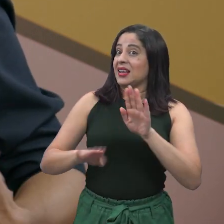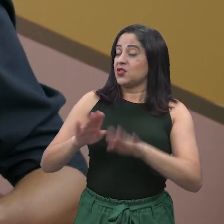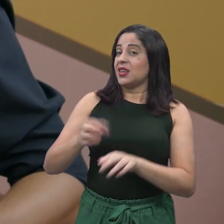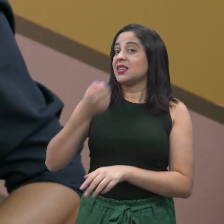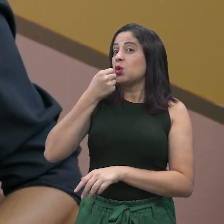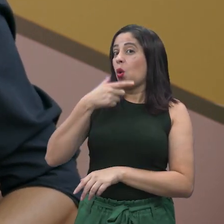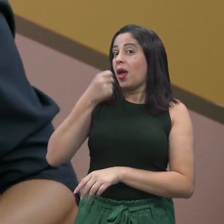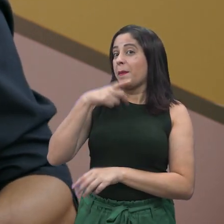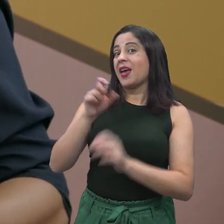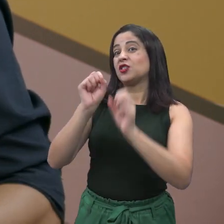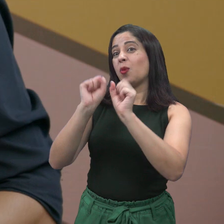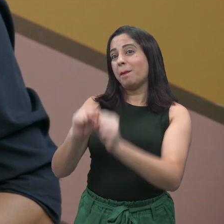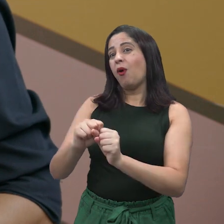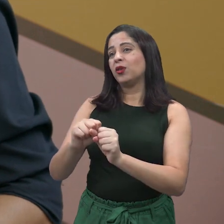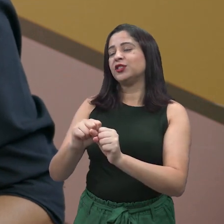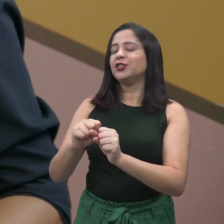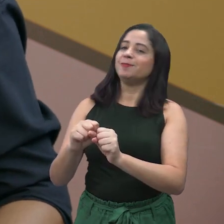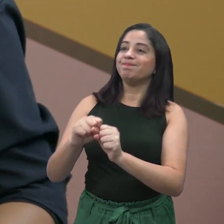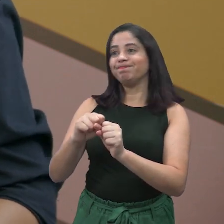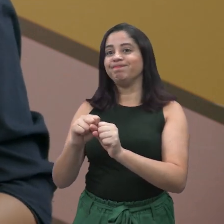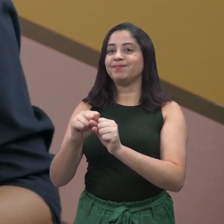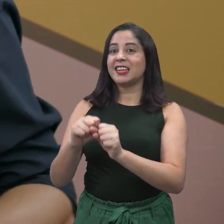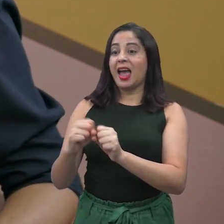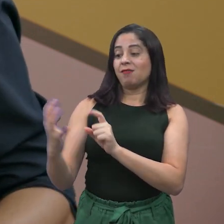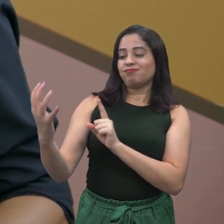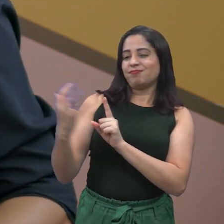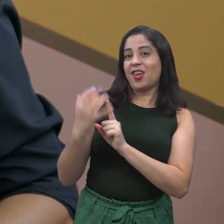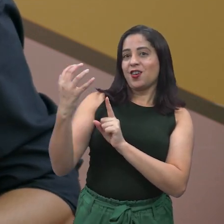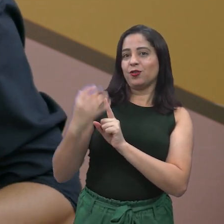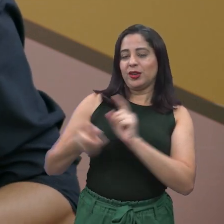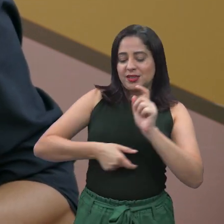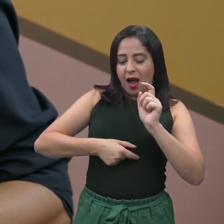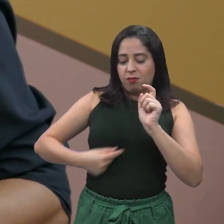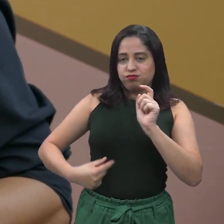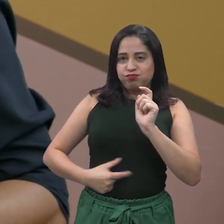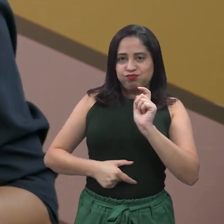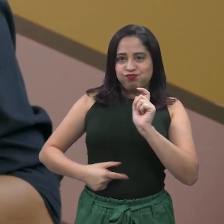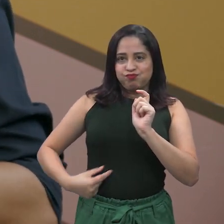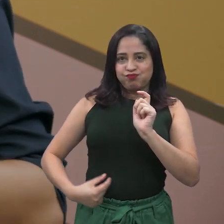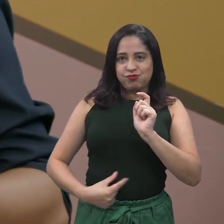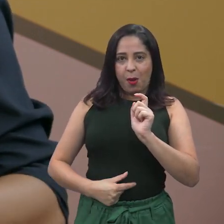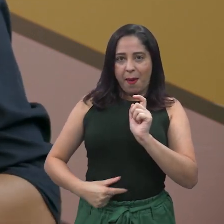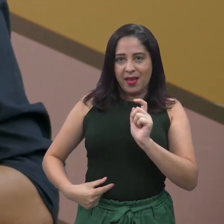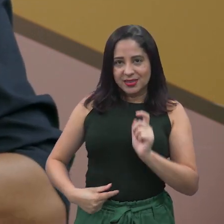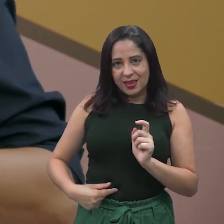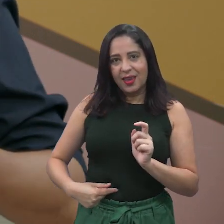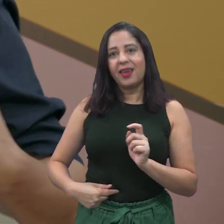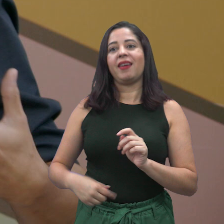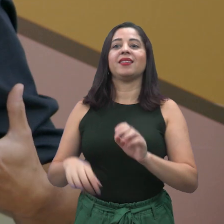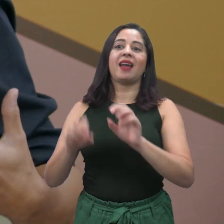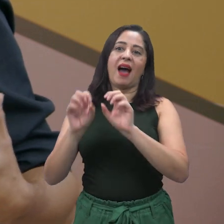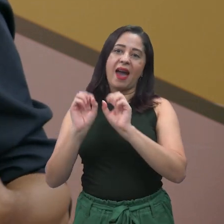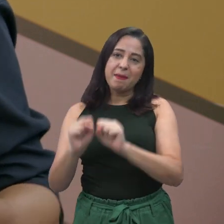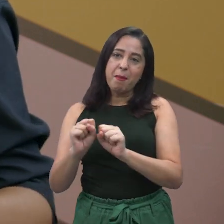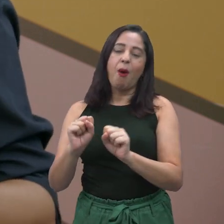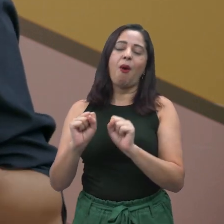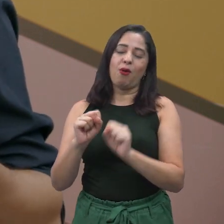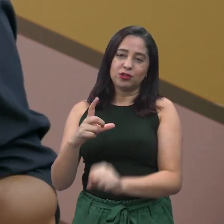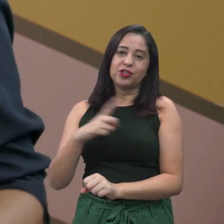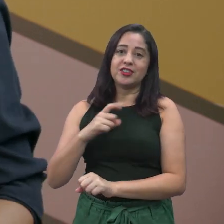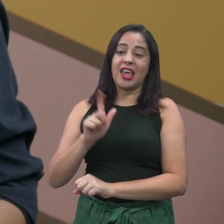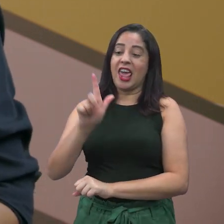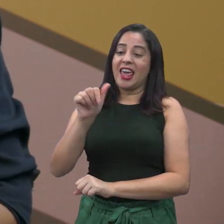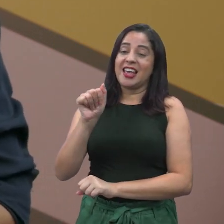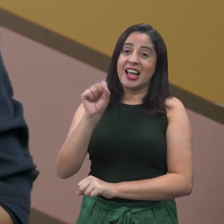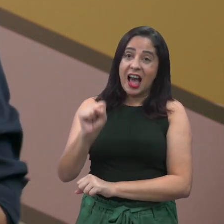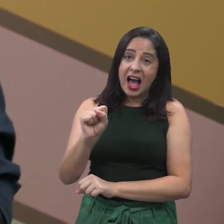nossa flora intestinal, e aí realmente causar um desequilíbrio, seja na questão digestiva, com mais gás, sensação que eu estou com o estômago mais pesado, mas também